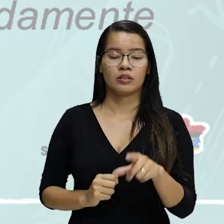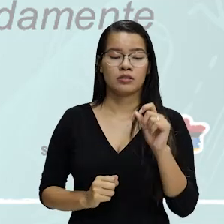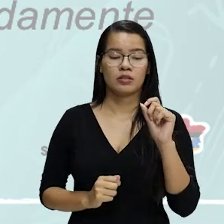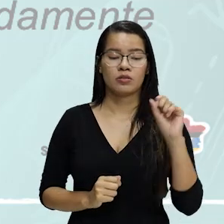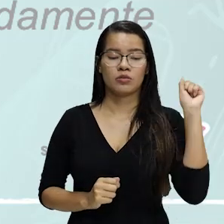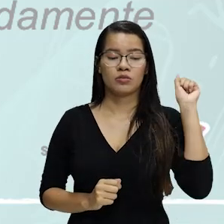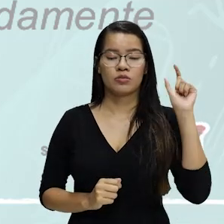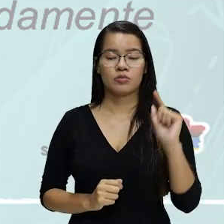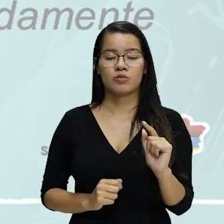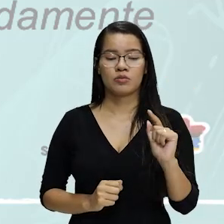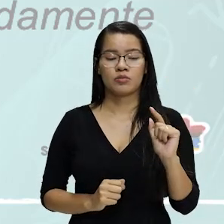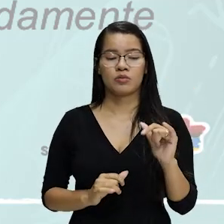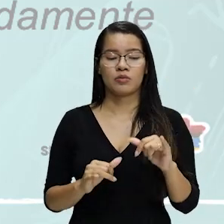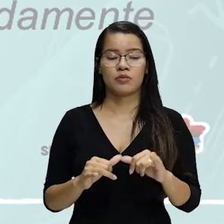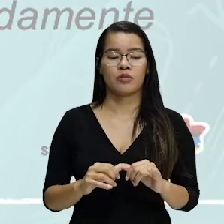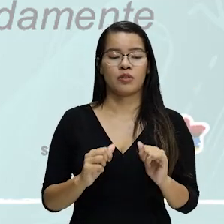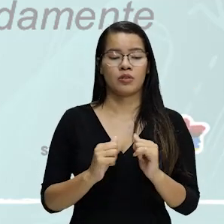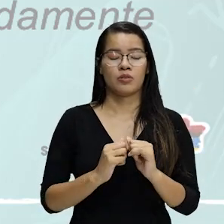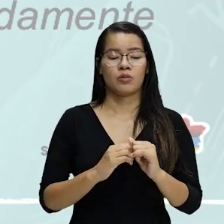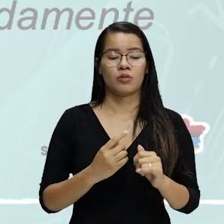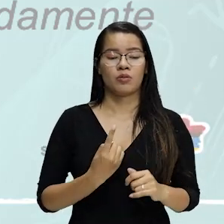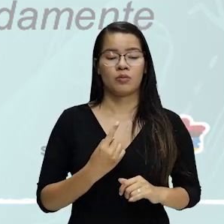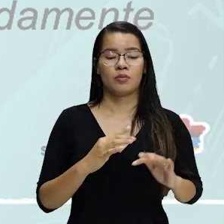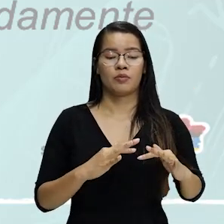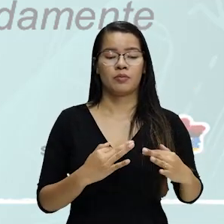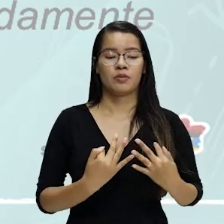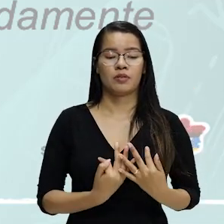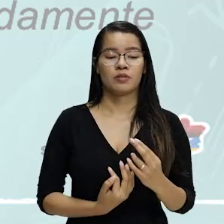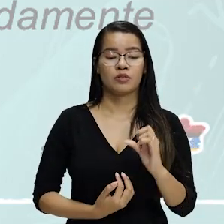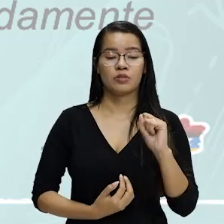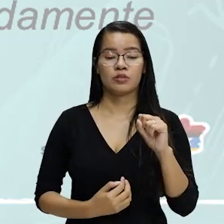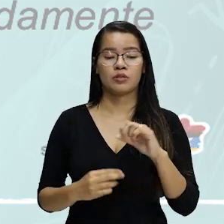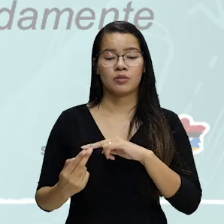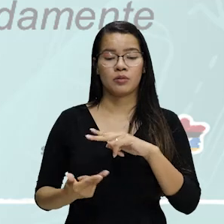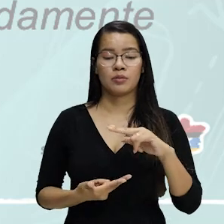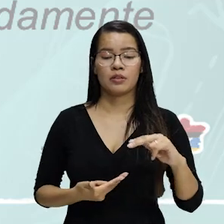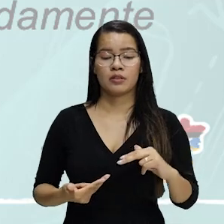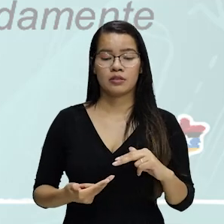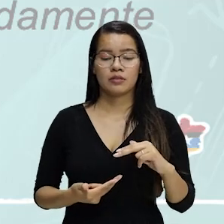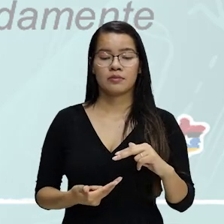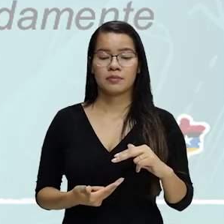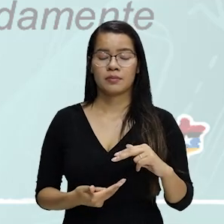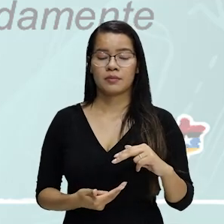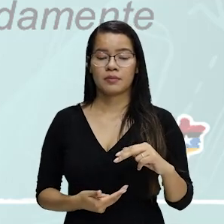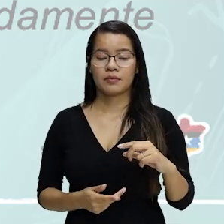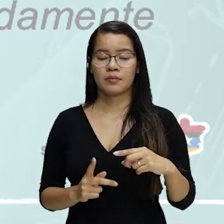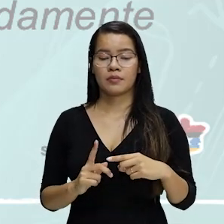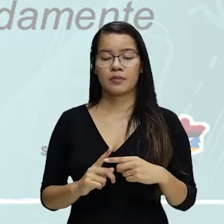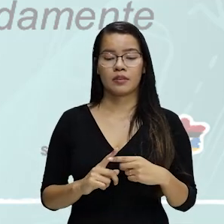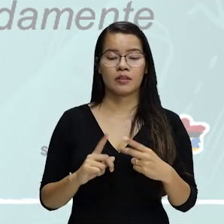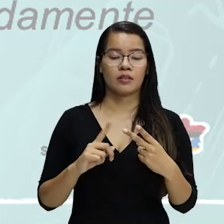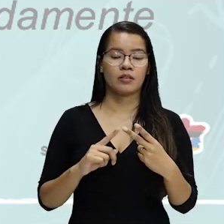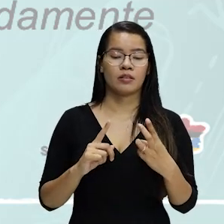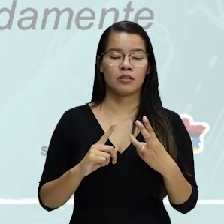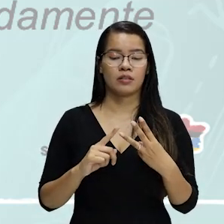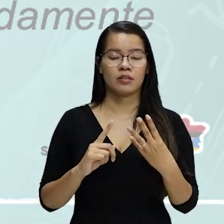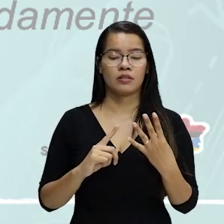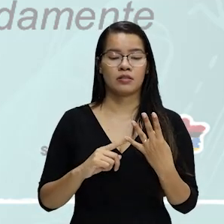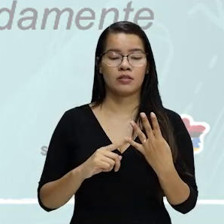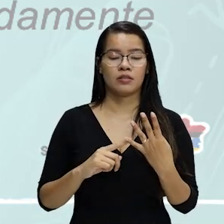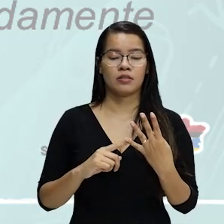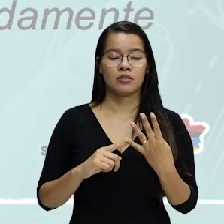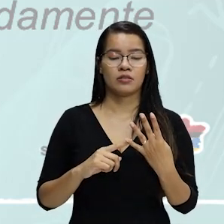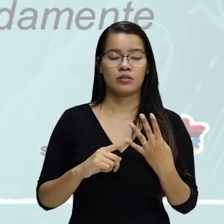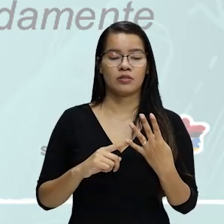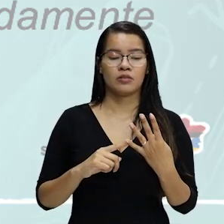Com a decisão, o Sol fica com uma família de 8 planetas. Mercúrio, Vênus, Terra e